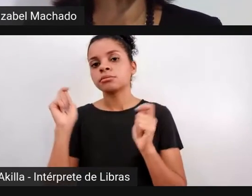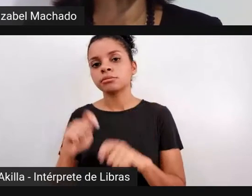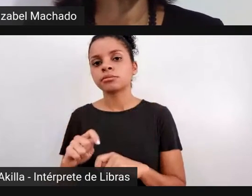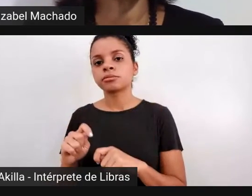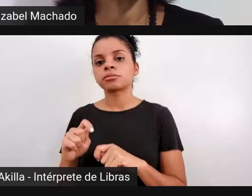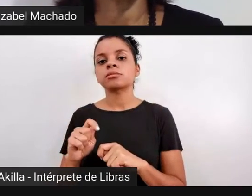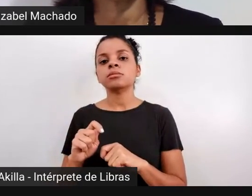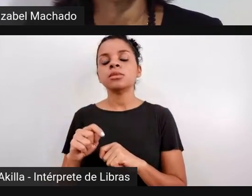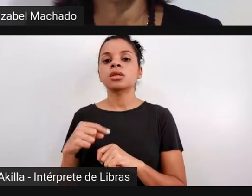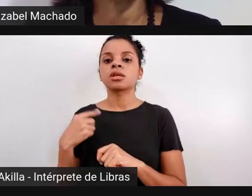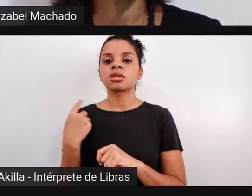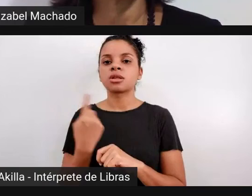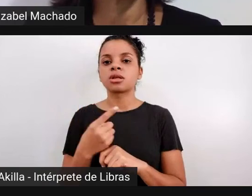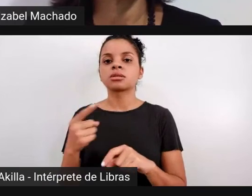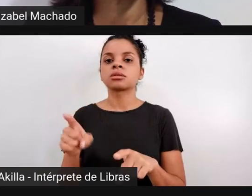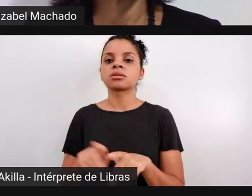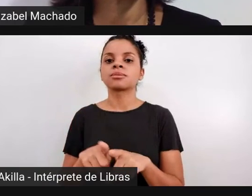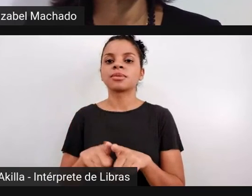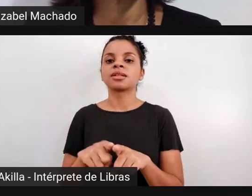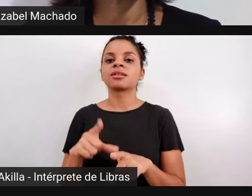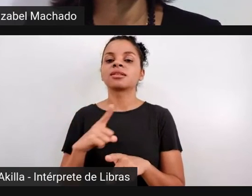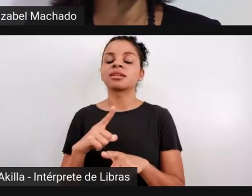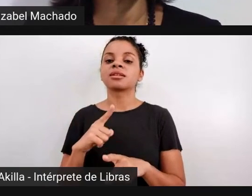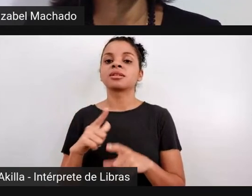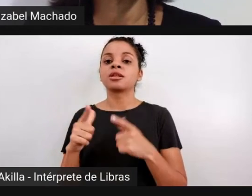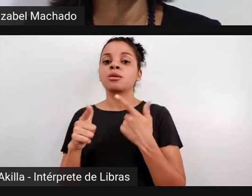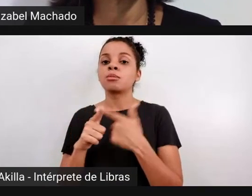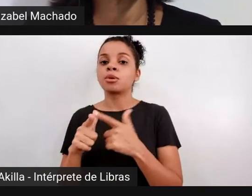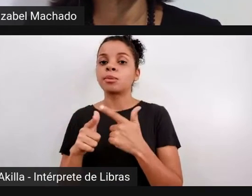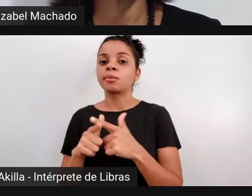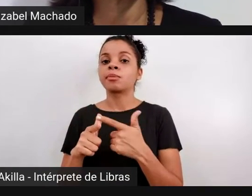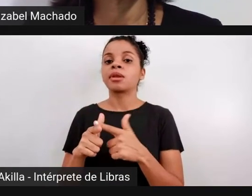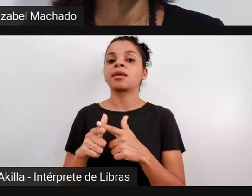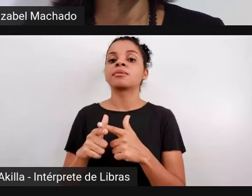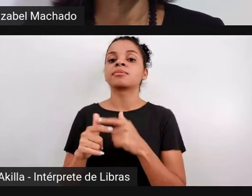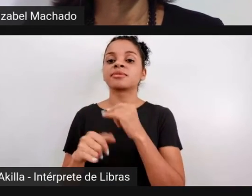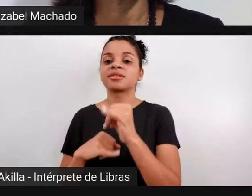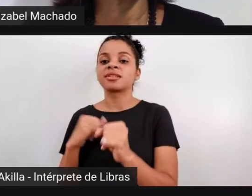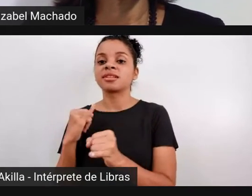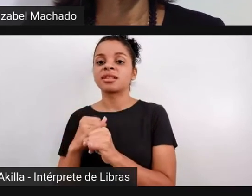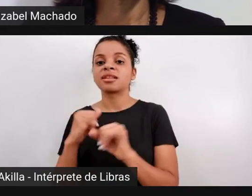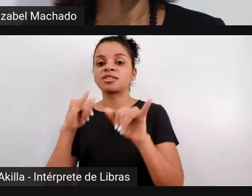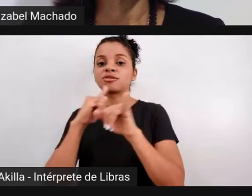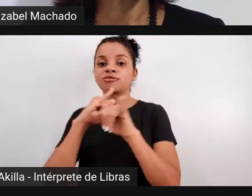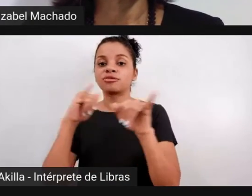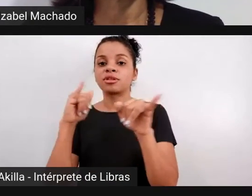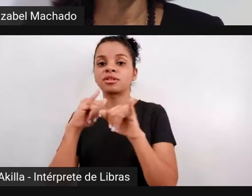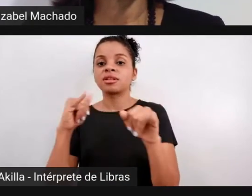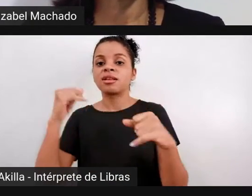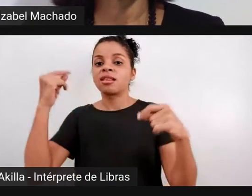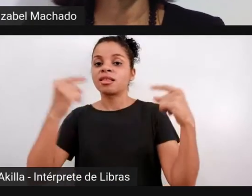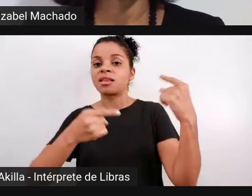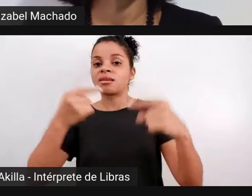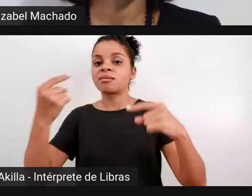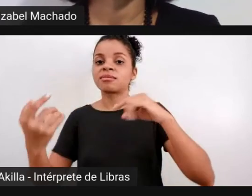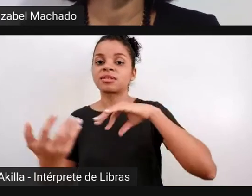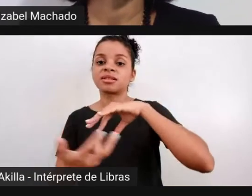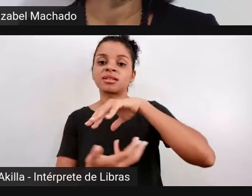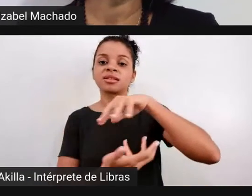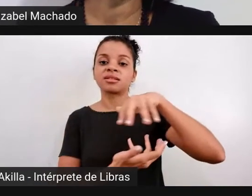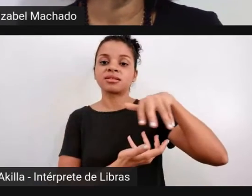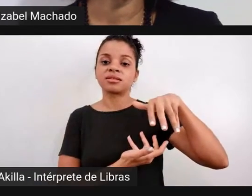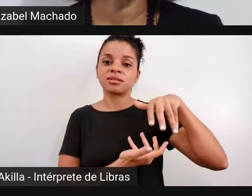lança também da internet, inclusive nos debates internacionais, né? De entender esse mecanismo,